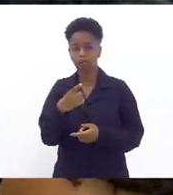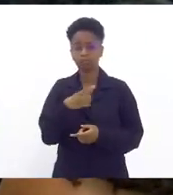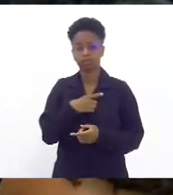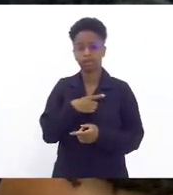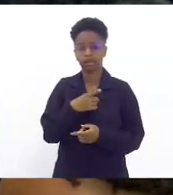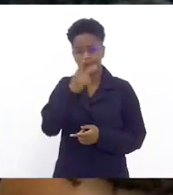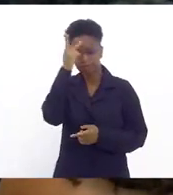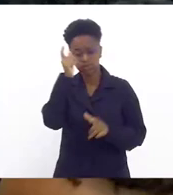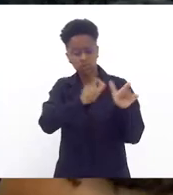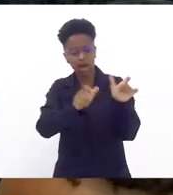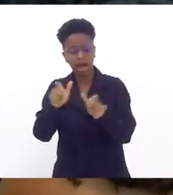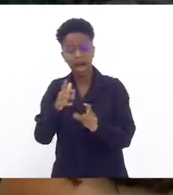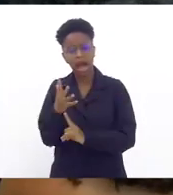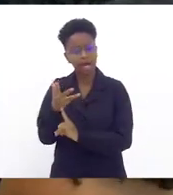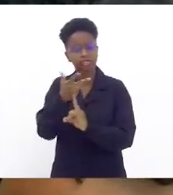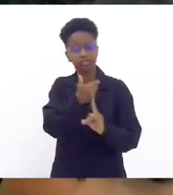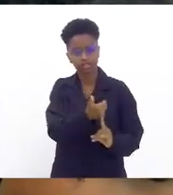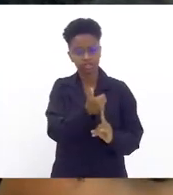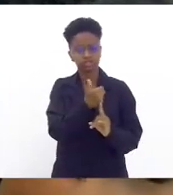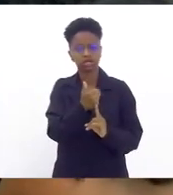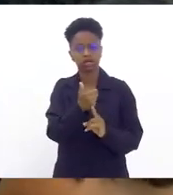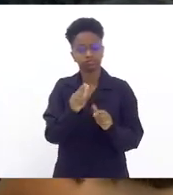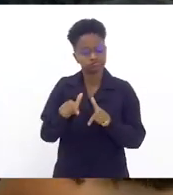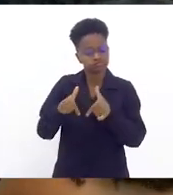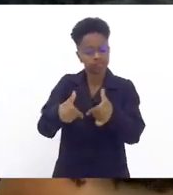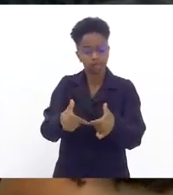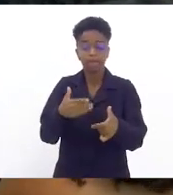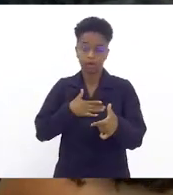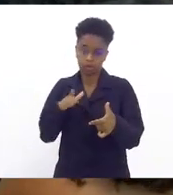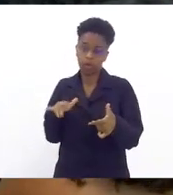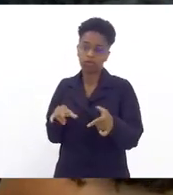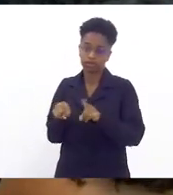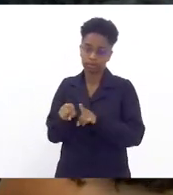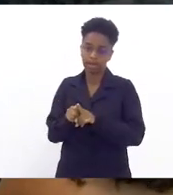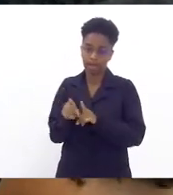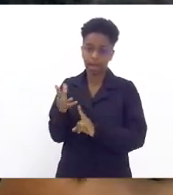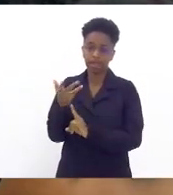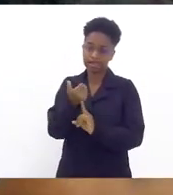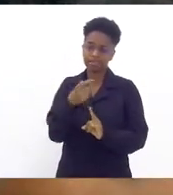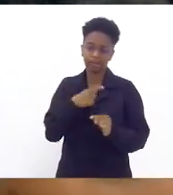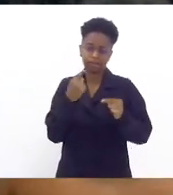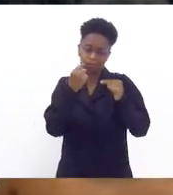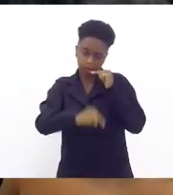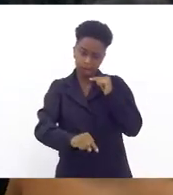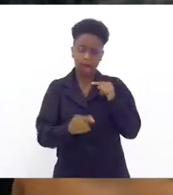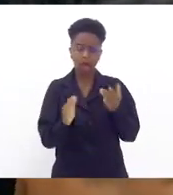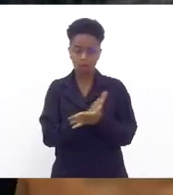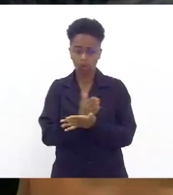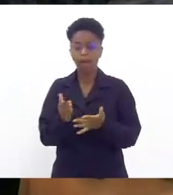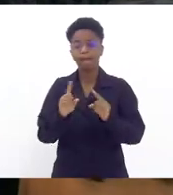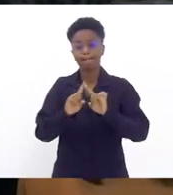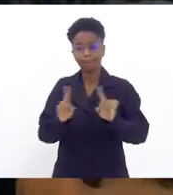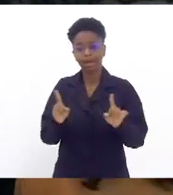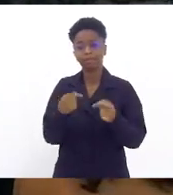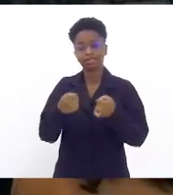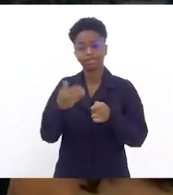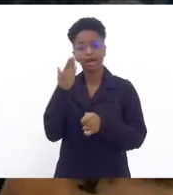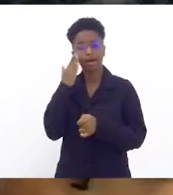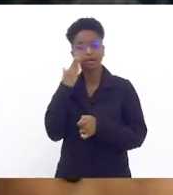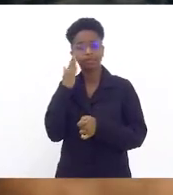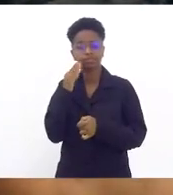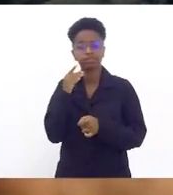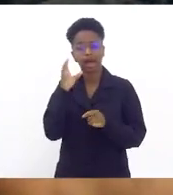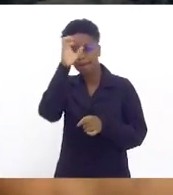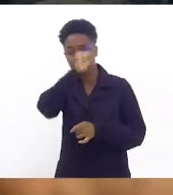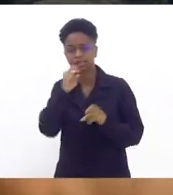é grandes nomes do artistas como meu irmão que é um grande artista apesar da gente ter nossa divergências mas ele aprender também com a gente né a gente